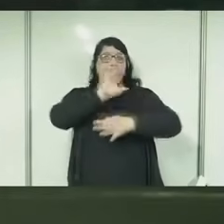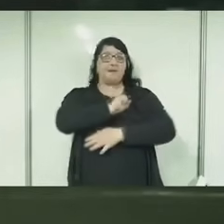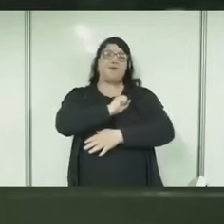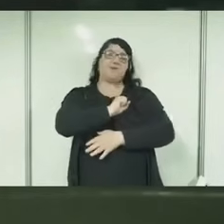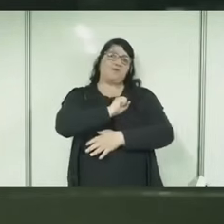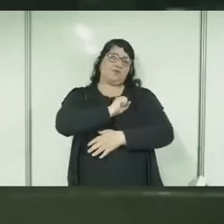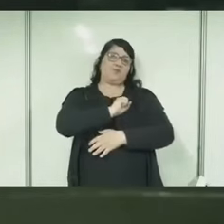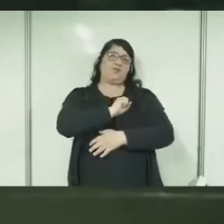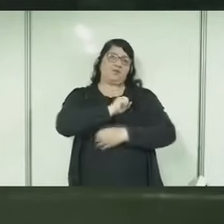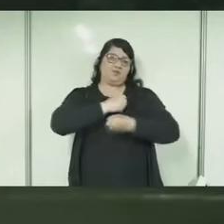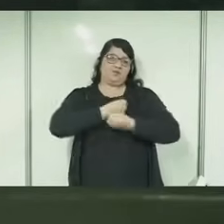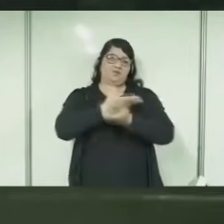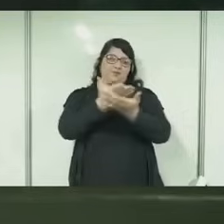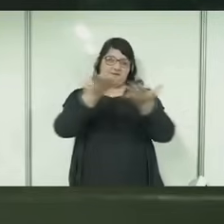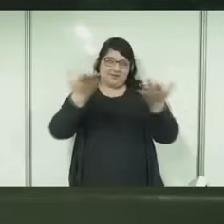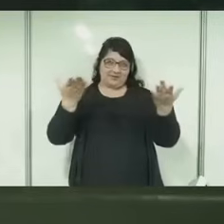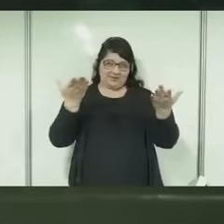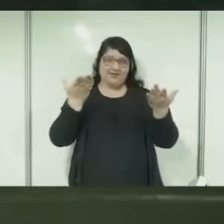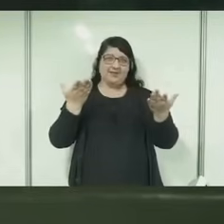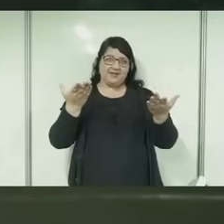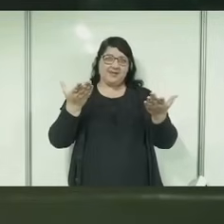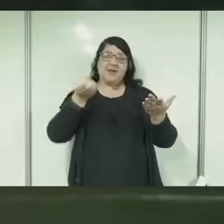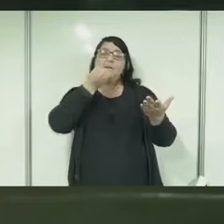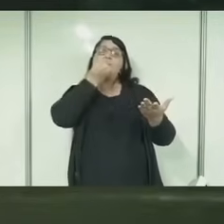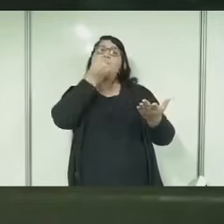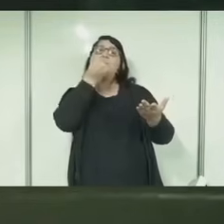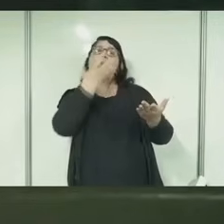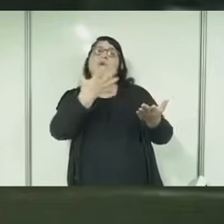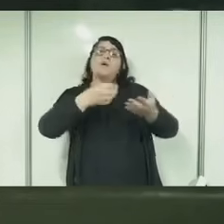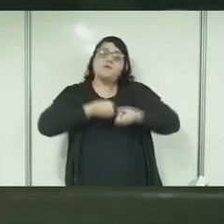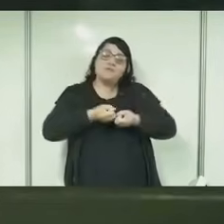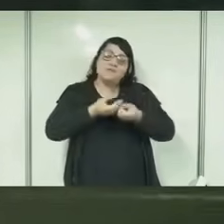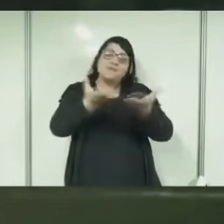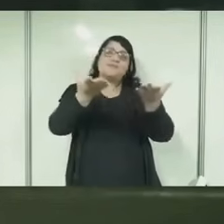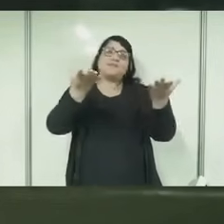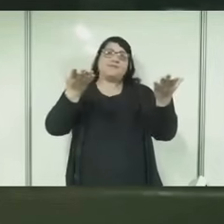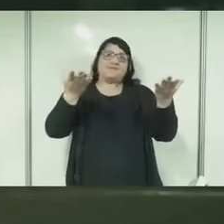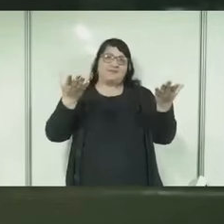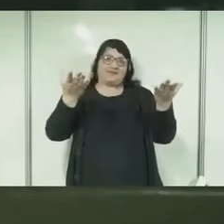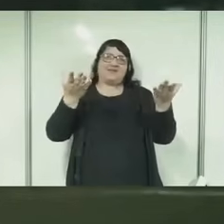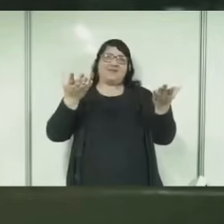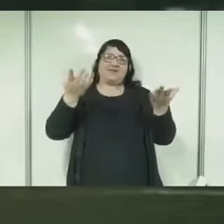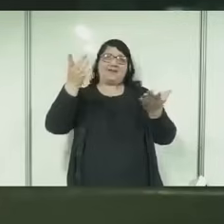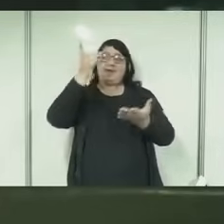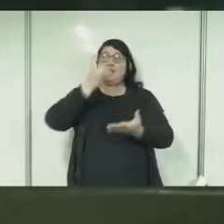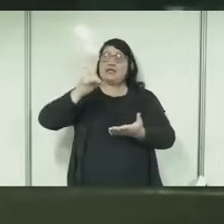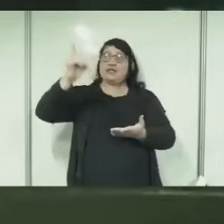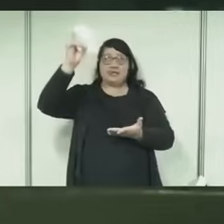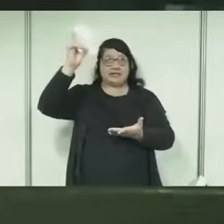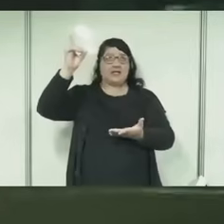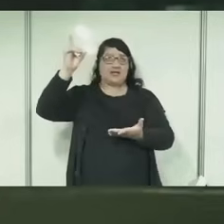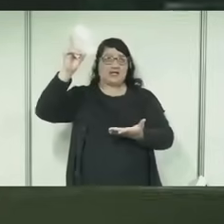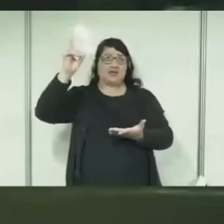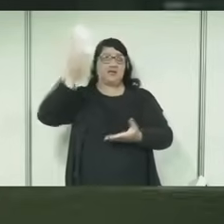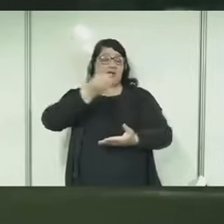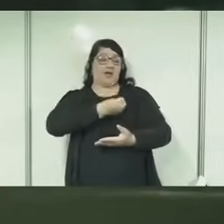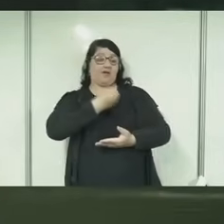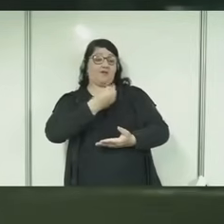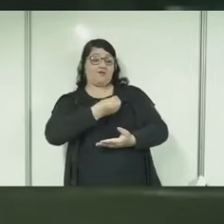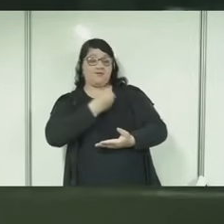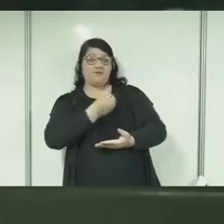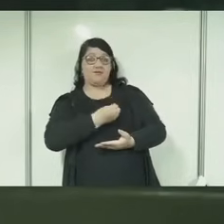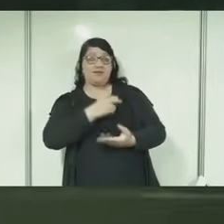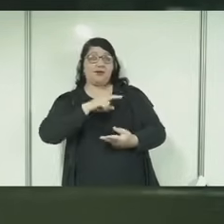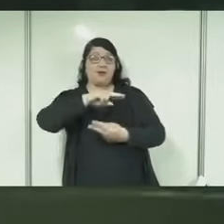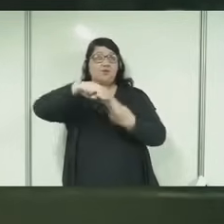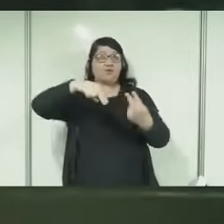E semeia coisas boas. Porque a vida, Deus, o universo vai te devolver muito mais.